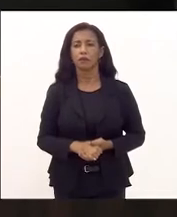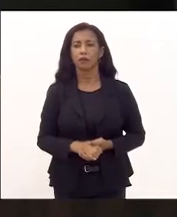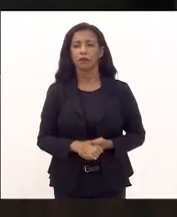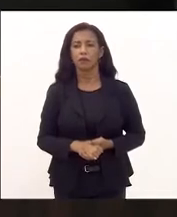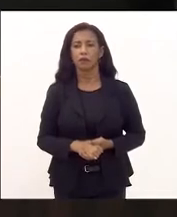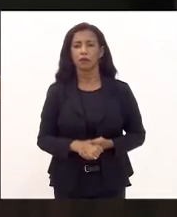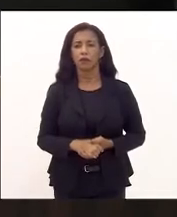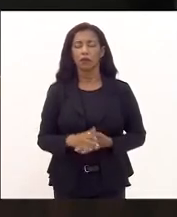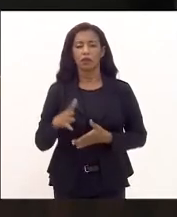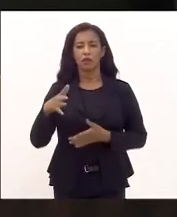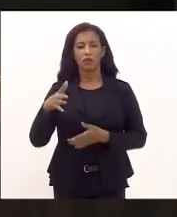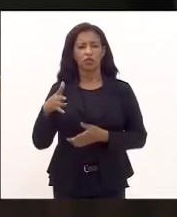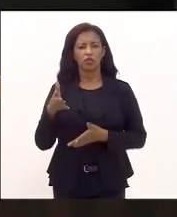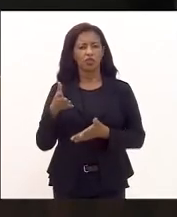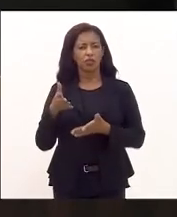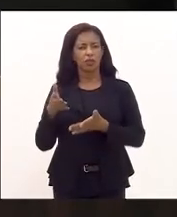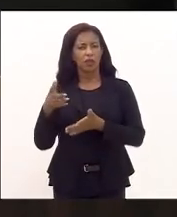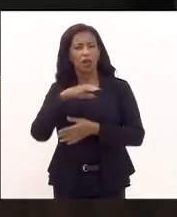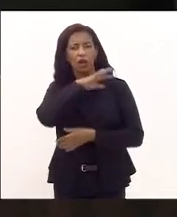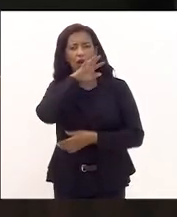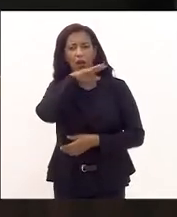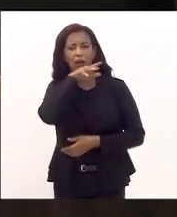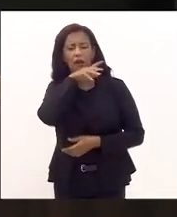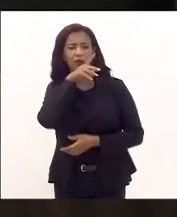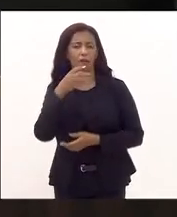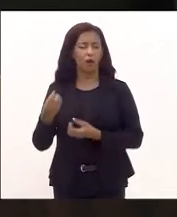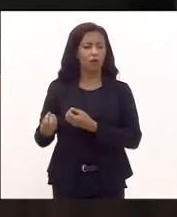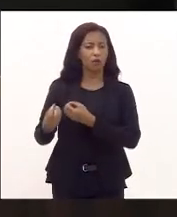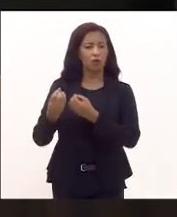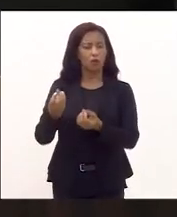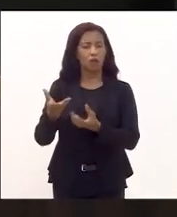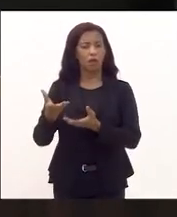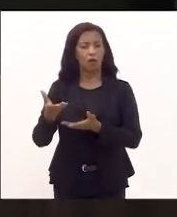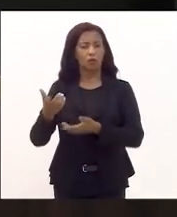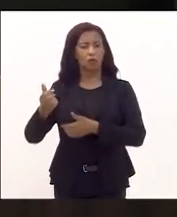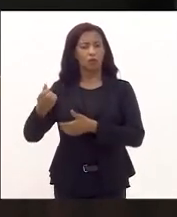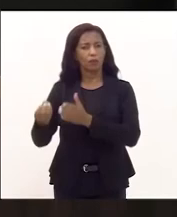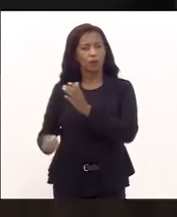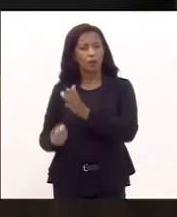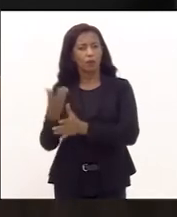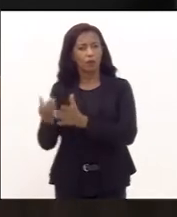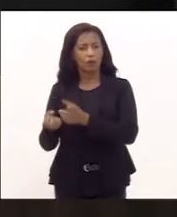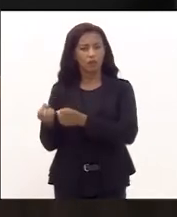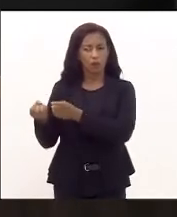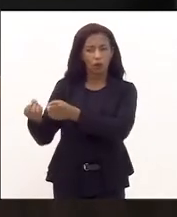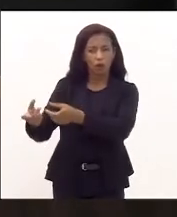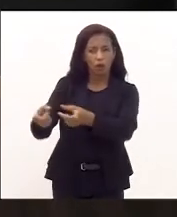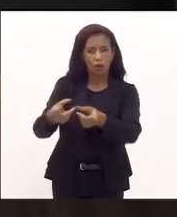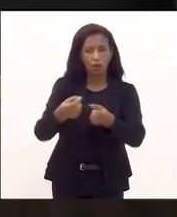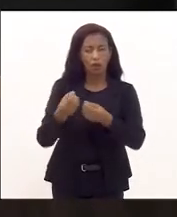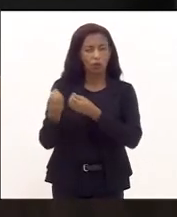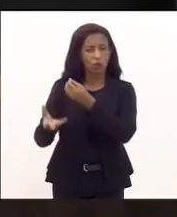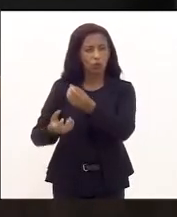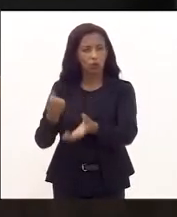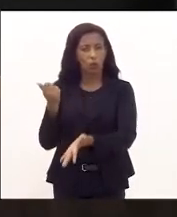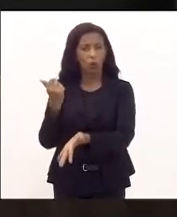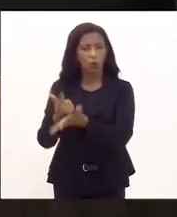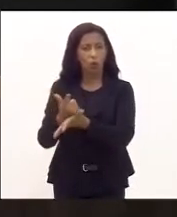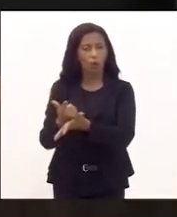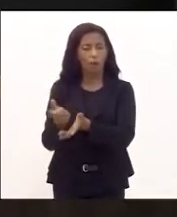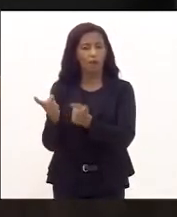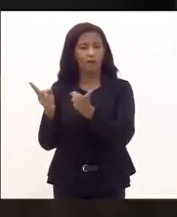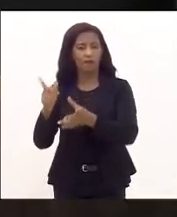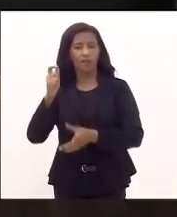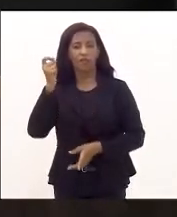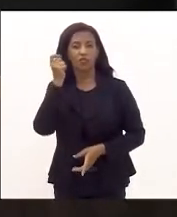e Registro de Animal, SECRA, e dispõe sobre a reprodução, criação, doação, permuta, compra e venda de cães,